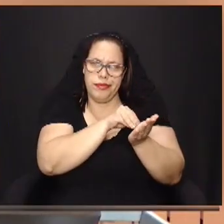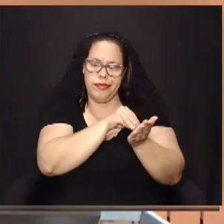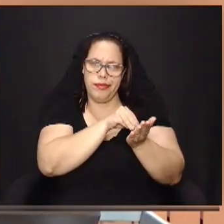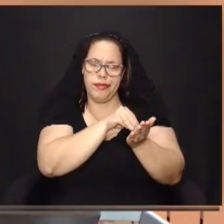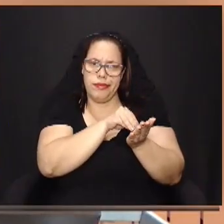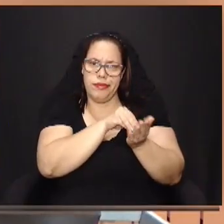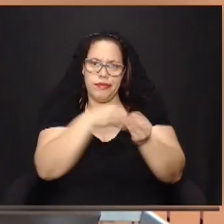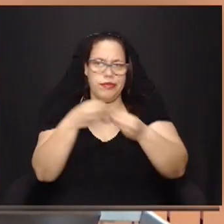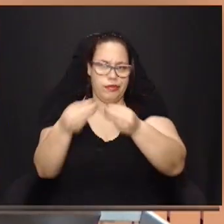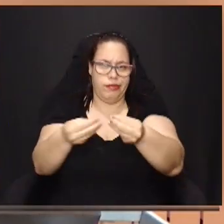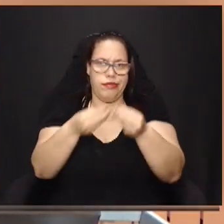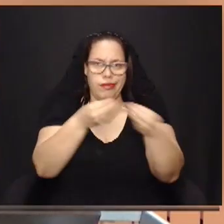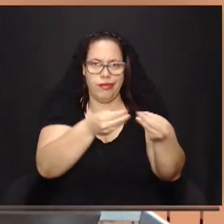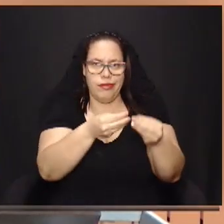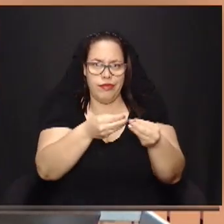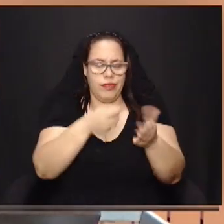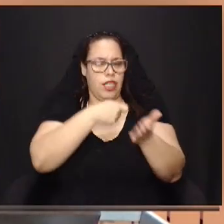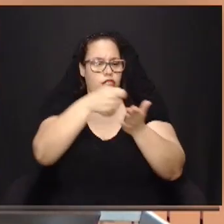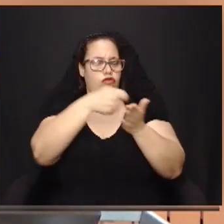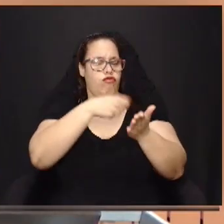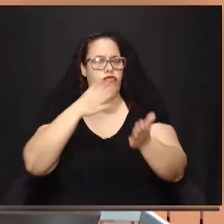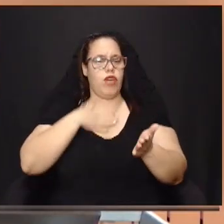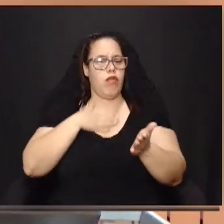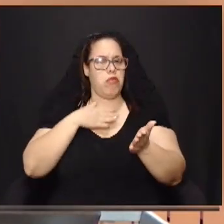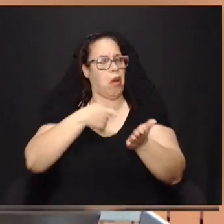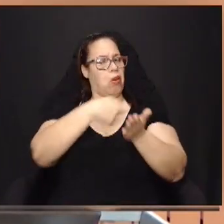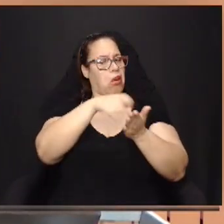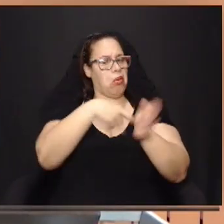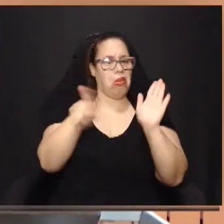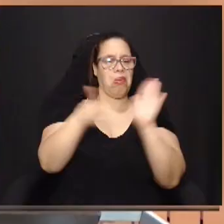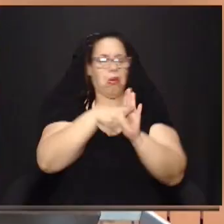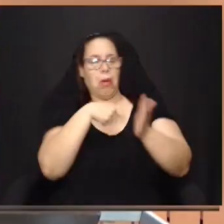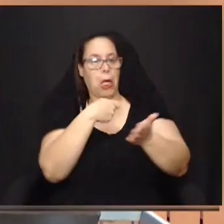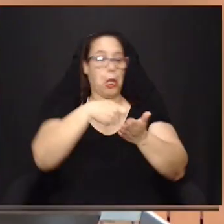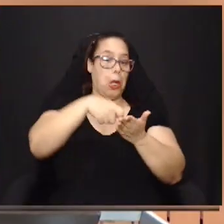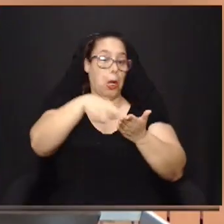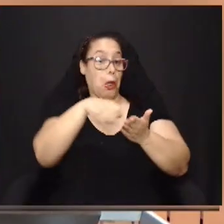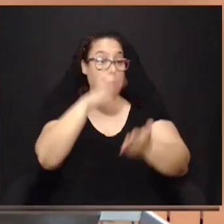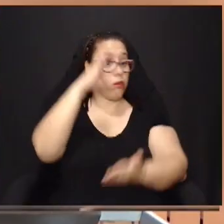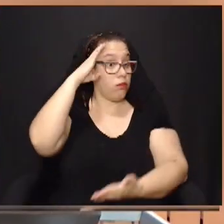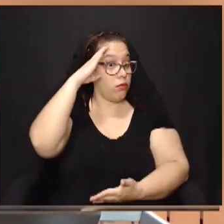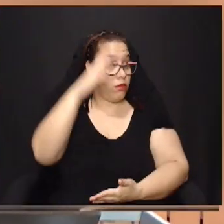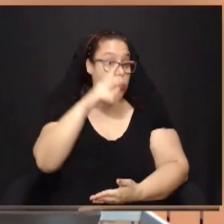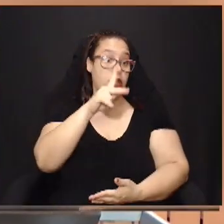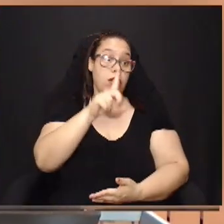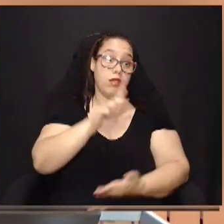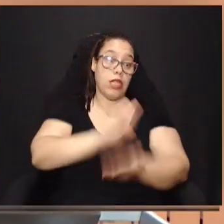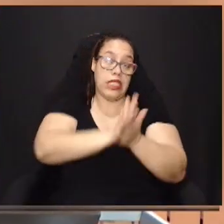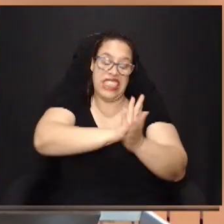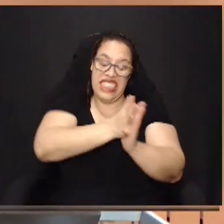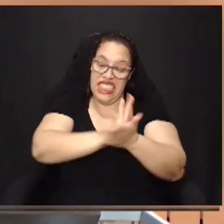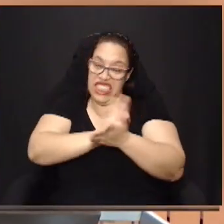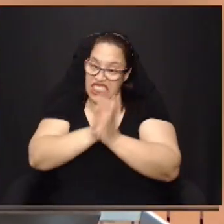para autodeclaração, né? Aliás, esse é um dos pontos principais do PL da devastação no Câmara